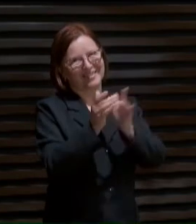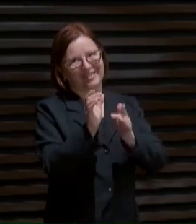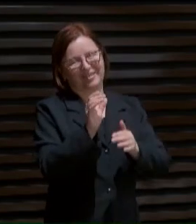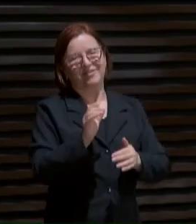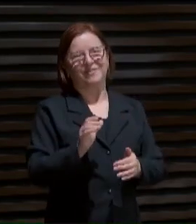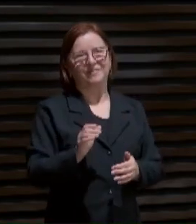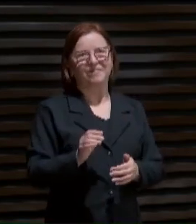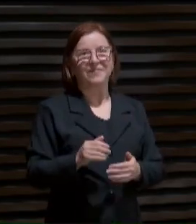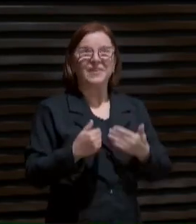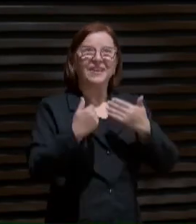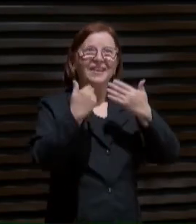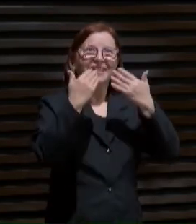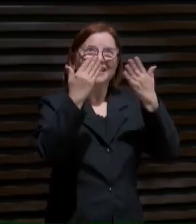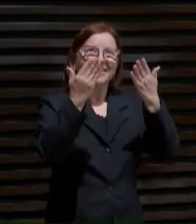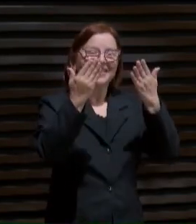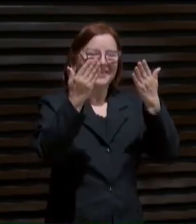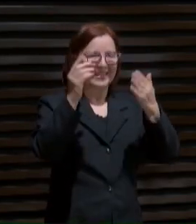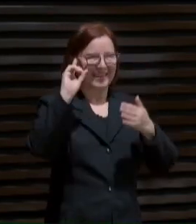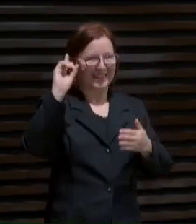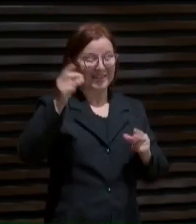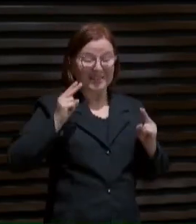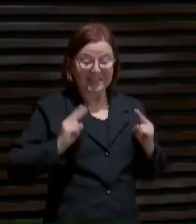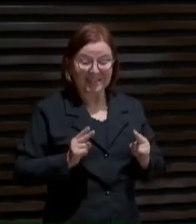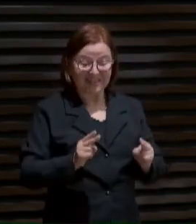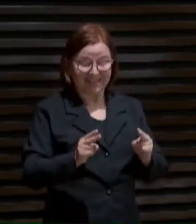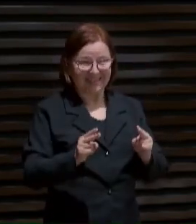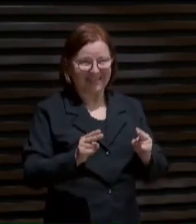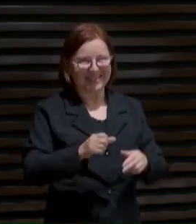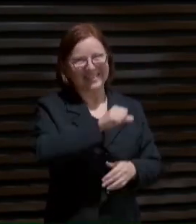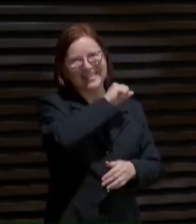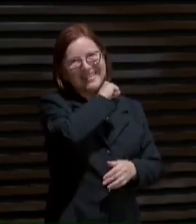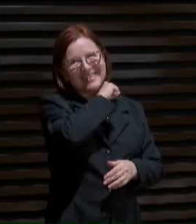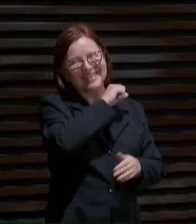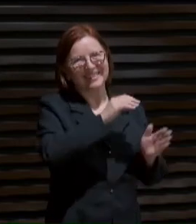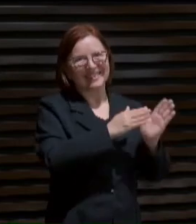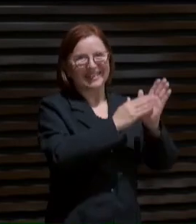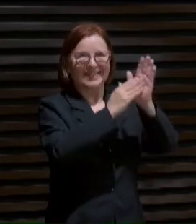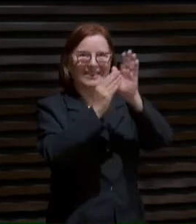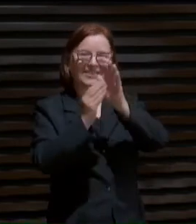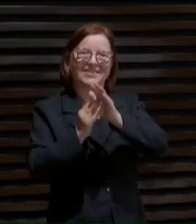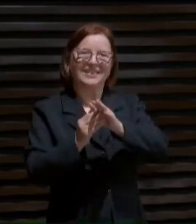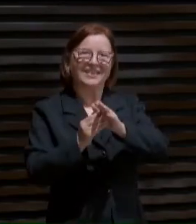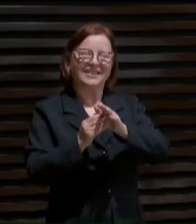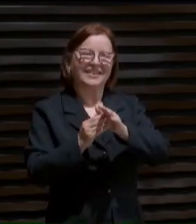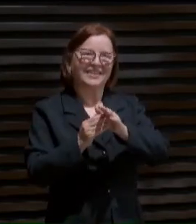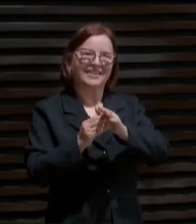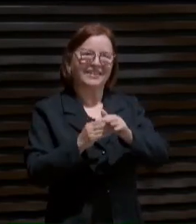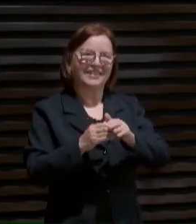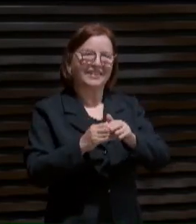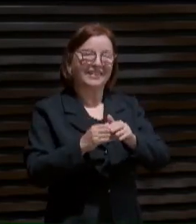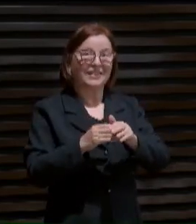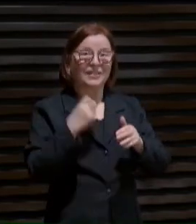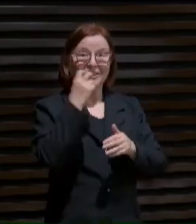nós oferecemos a Deus sempre sacrifício de louvor que é o fruto de lábios que